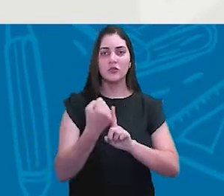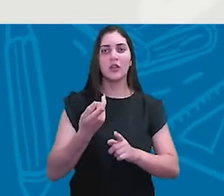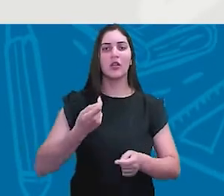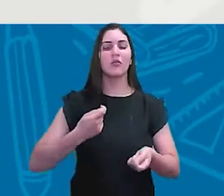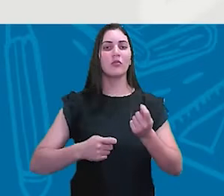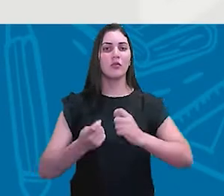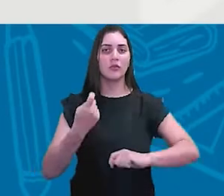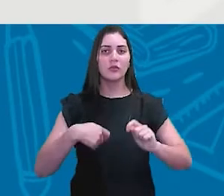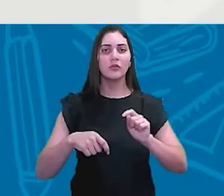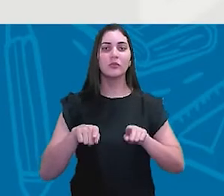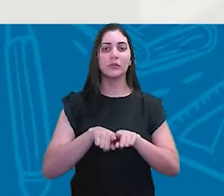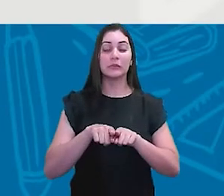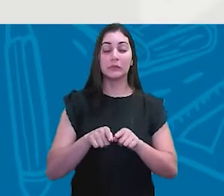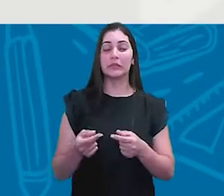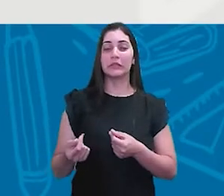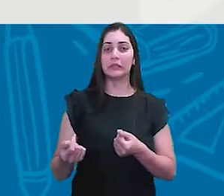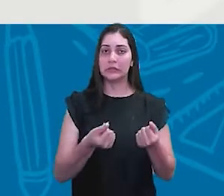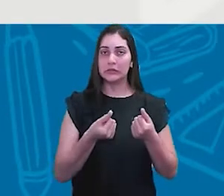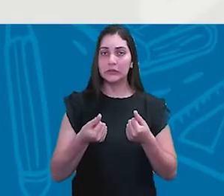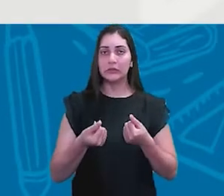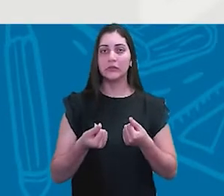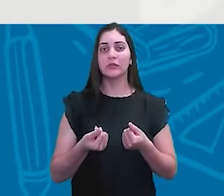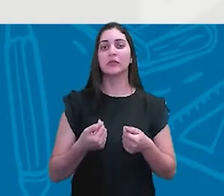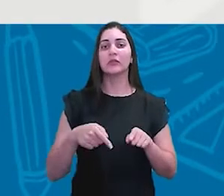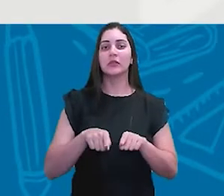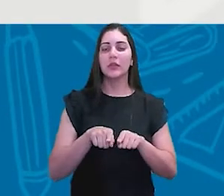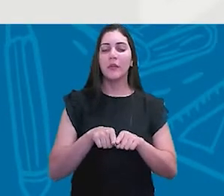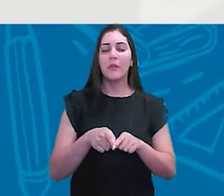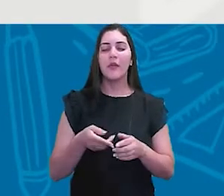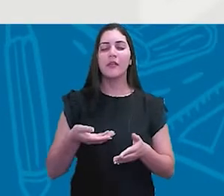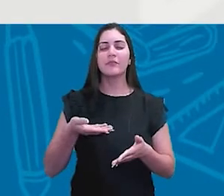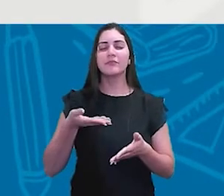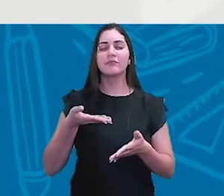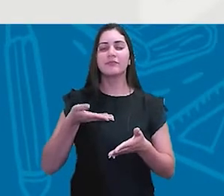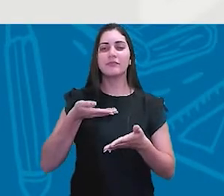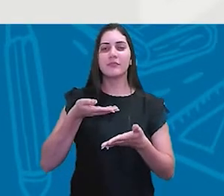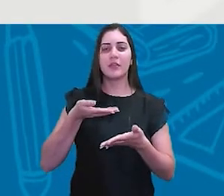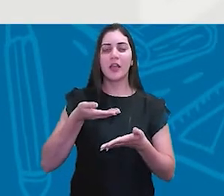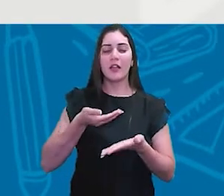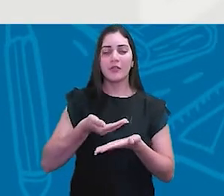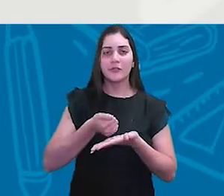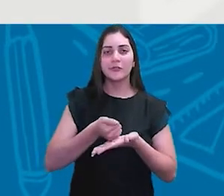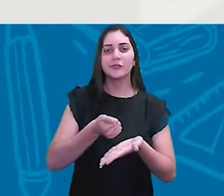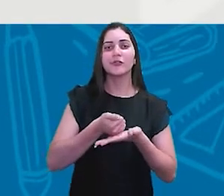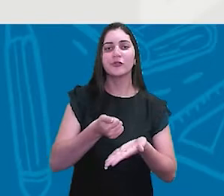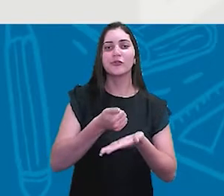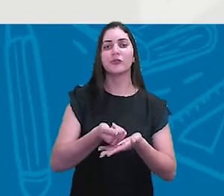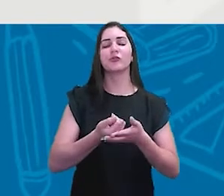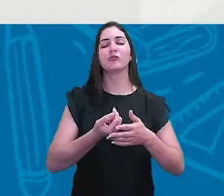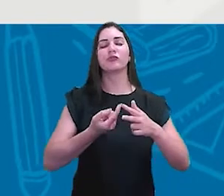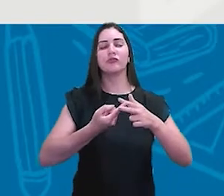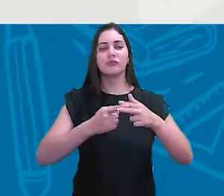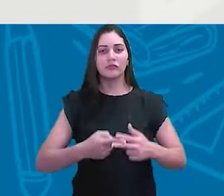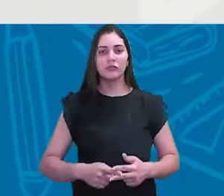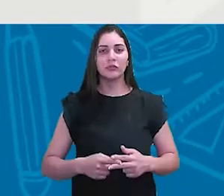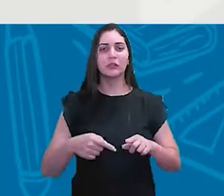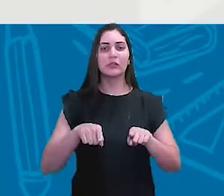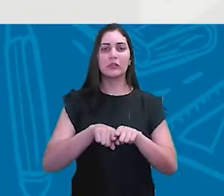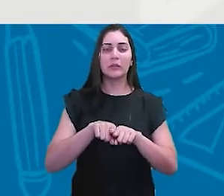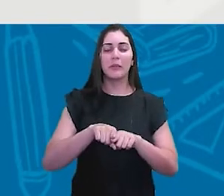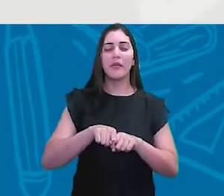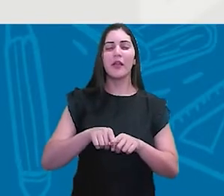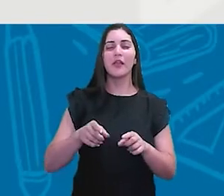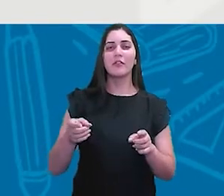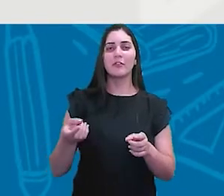estabilidade financeira, investimentos em infraestrutura, erradicação do